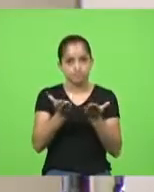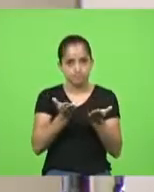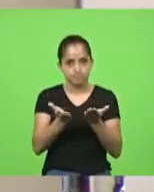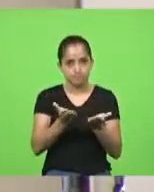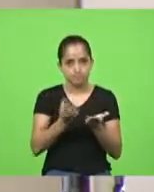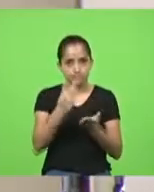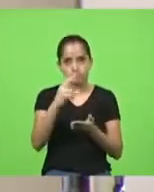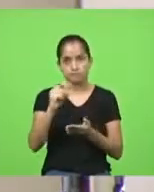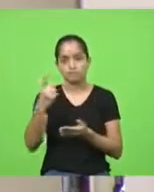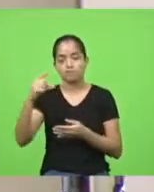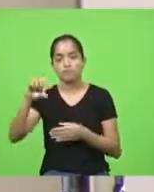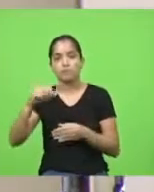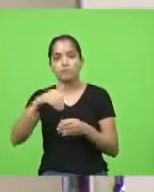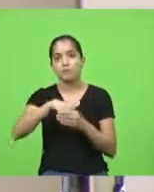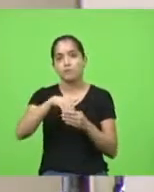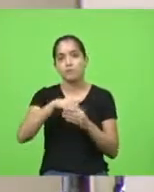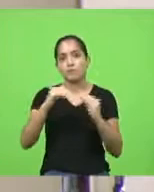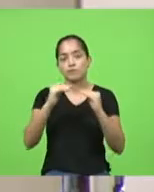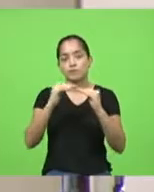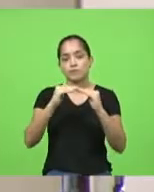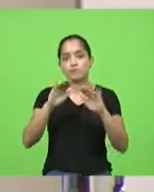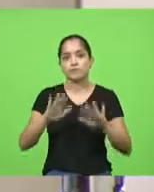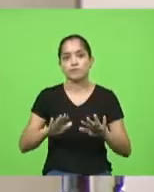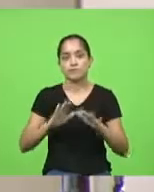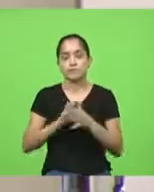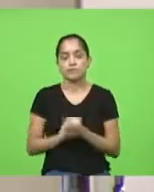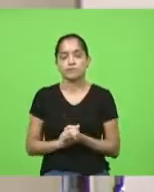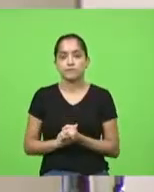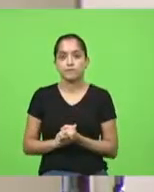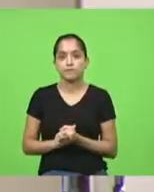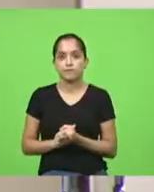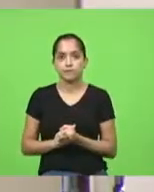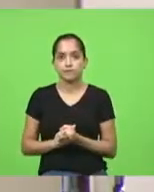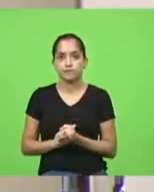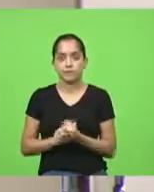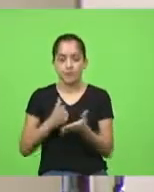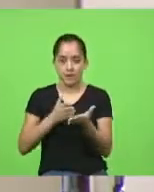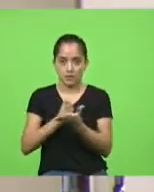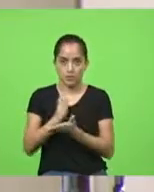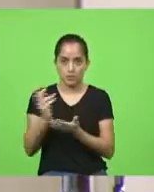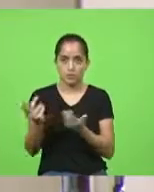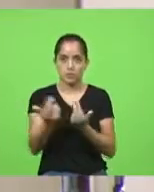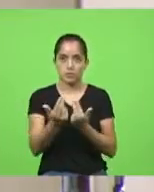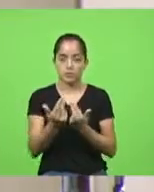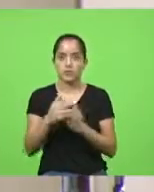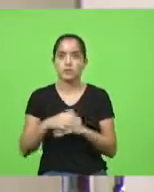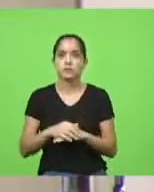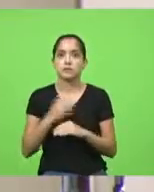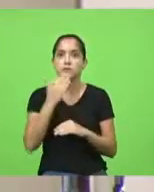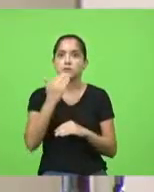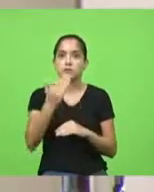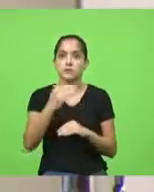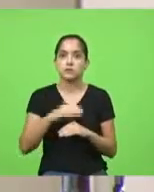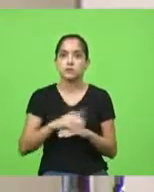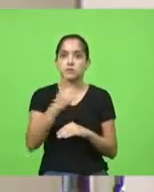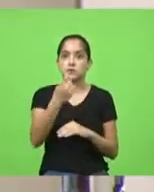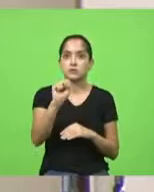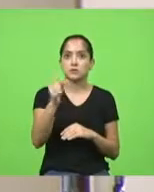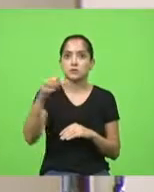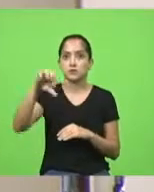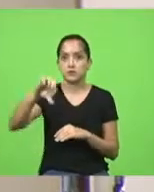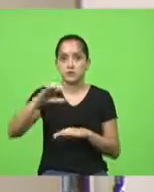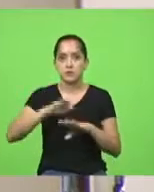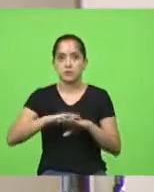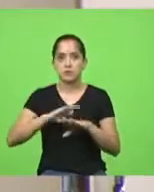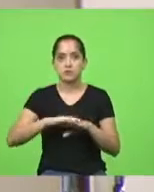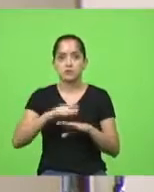Não havendo quem queira discutir, em votação. Deputados que aprovam, permaneçam como se encontra. Aprovado por unanimidade. Pedido de informação 189, autor deputado Padre